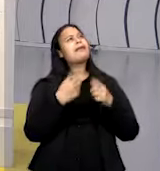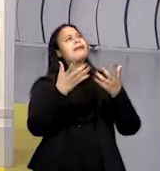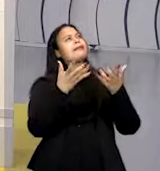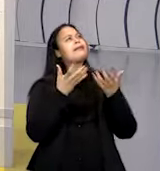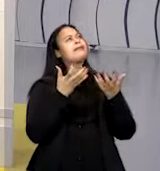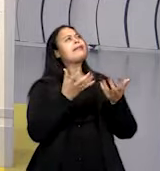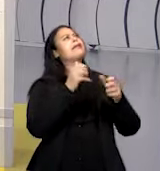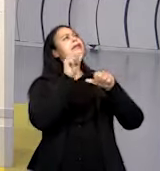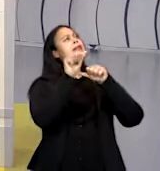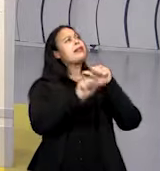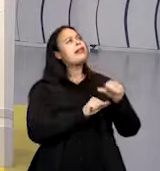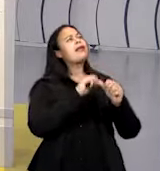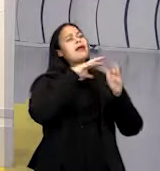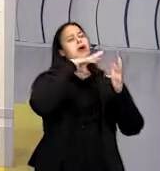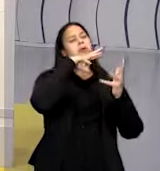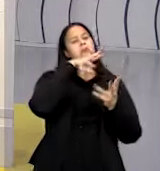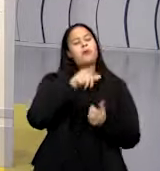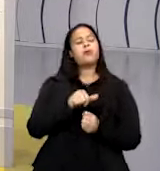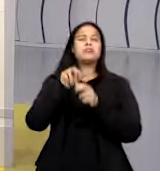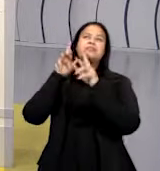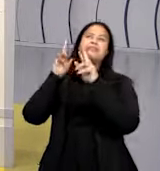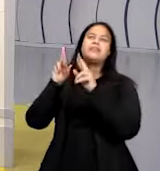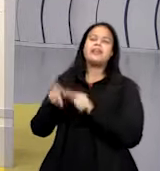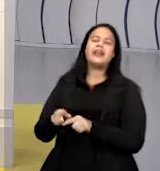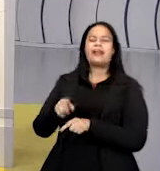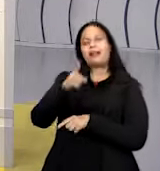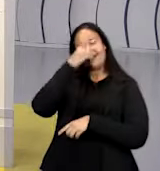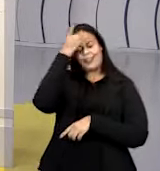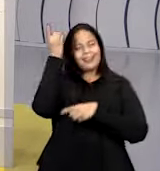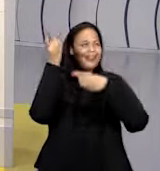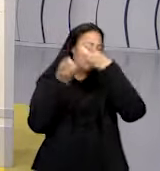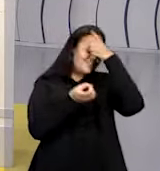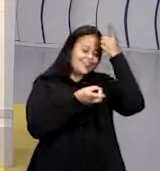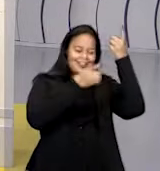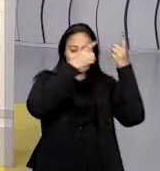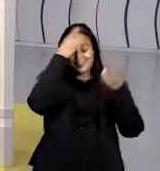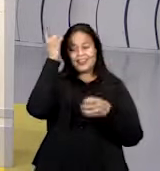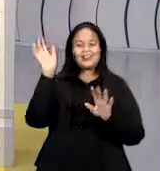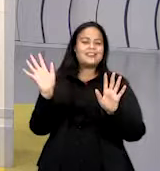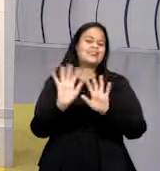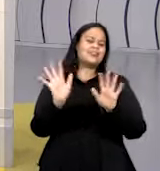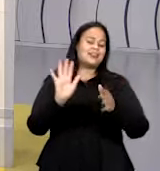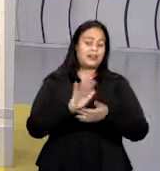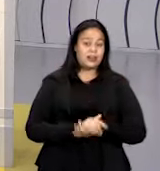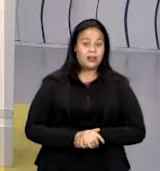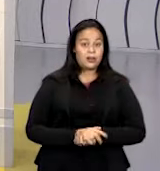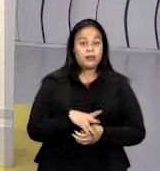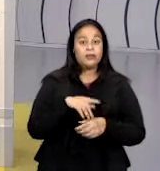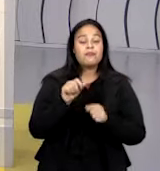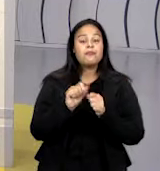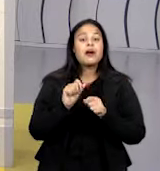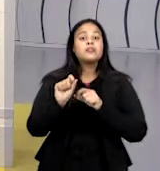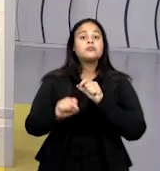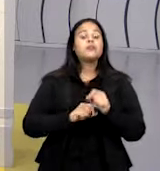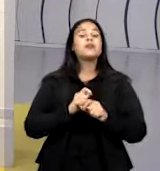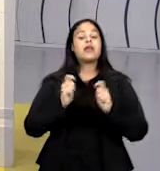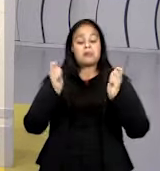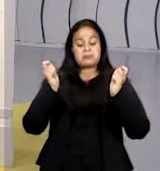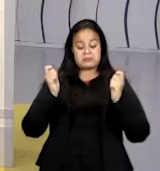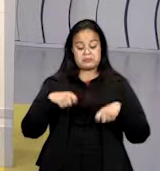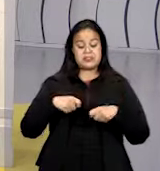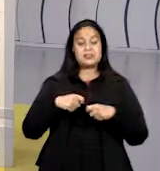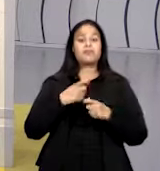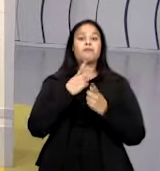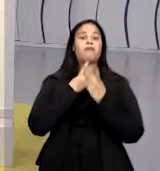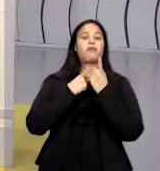seja diferente, para inventar moda, como dizem por aí. A gente faz isso para atender às nossas necessidades